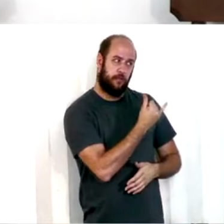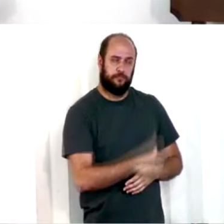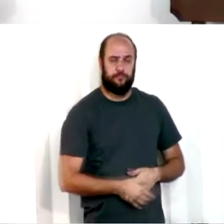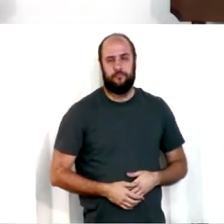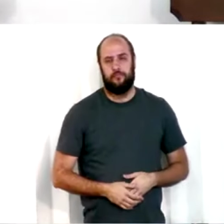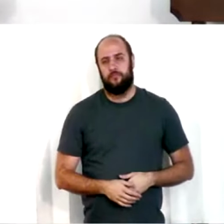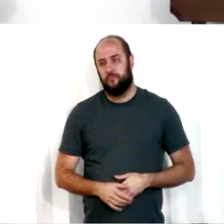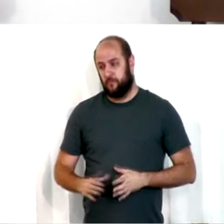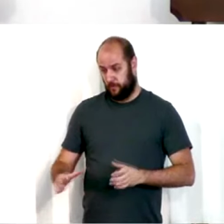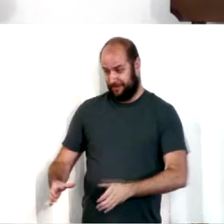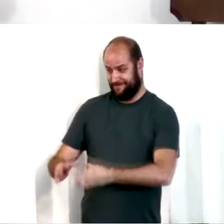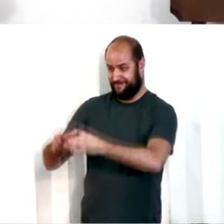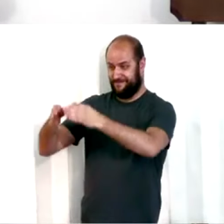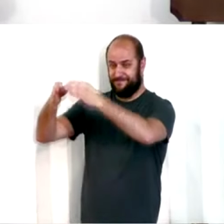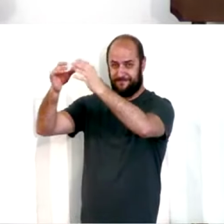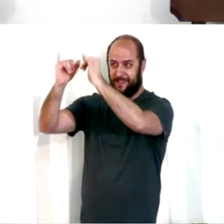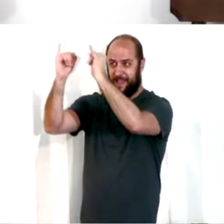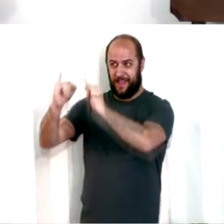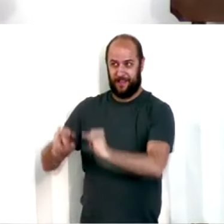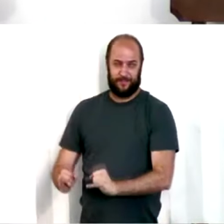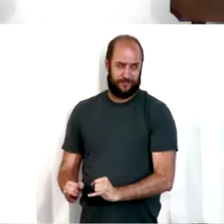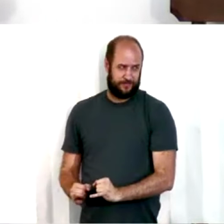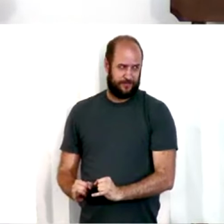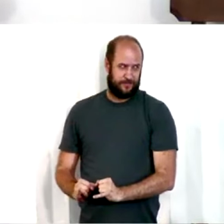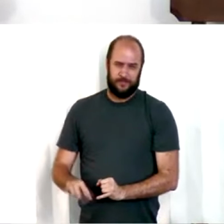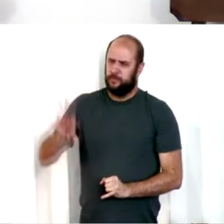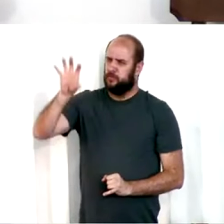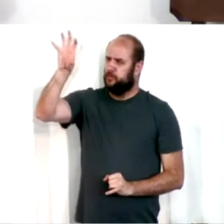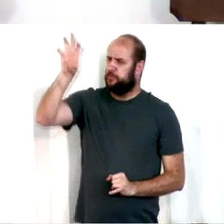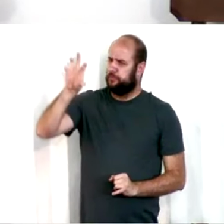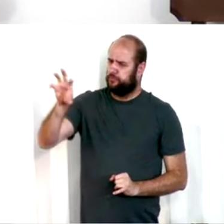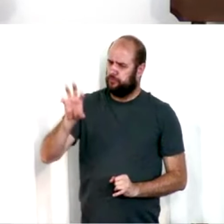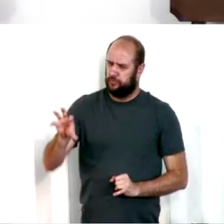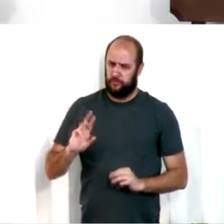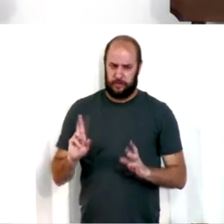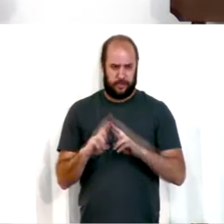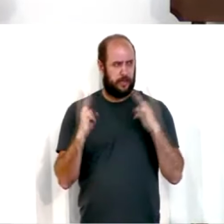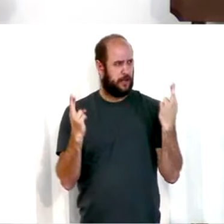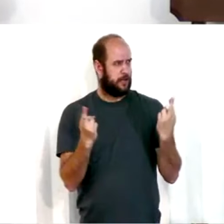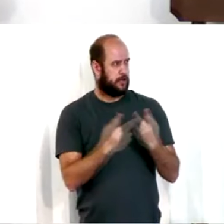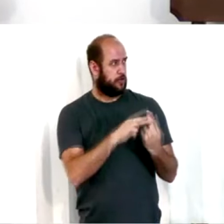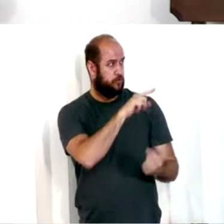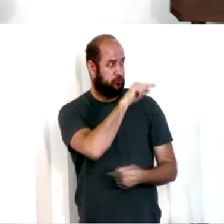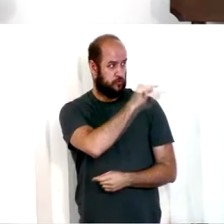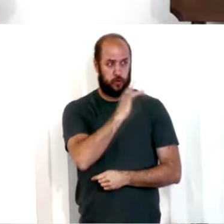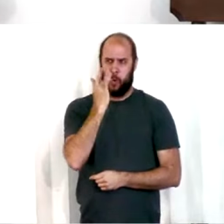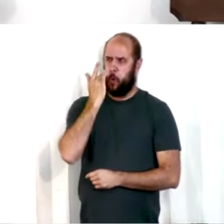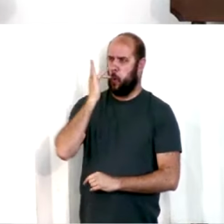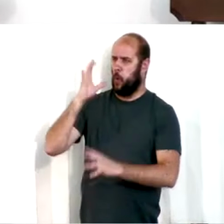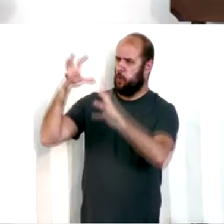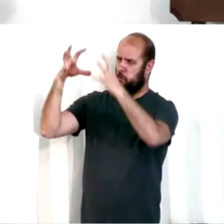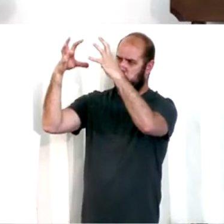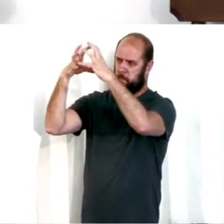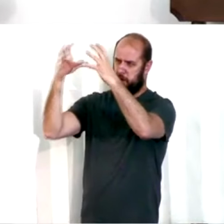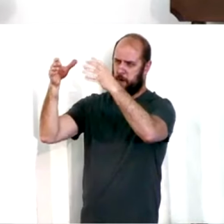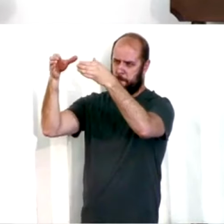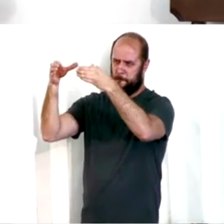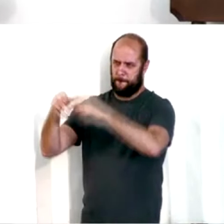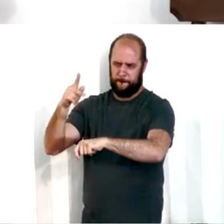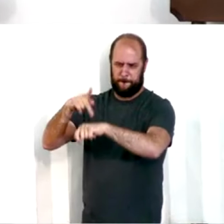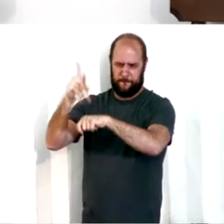A estátua e os seus elementos são vários reinos. O Senhor é a cabeça de ouro, A parte de prata é o reino que virá